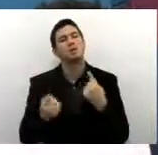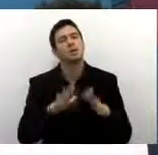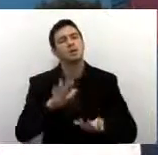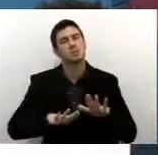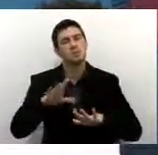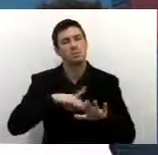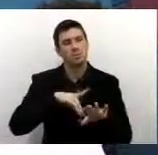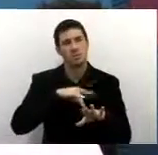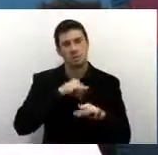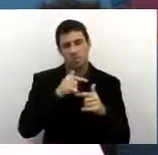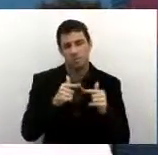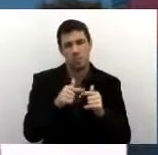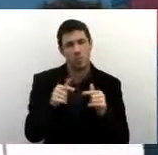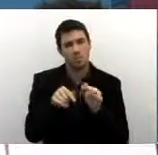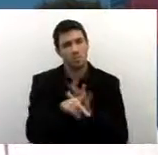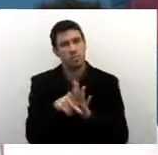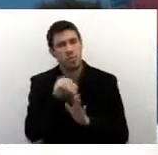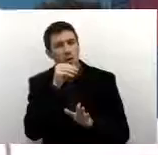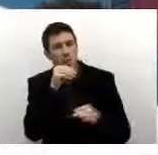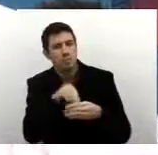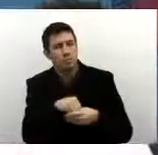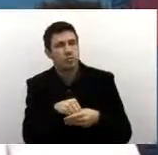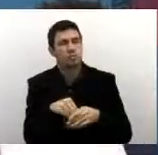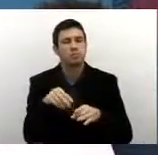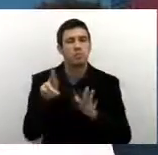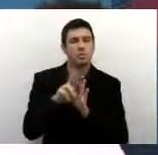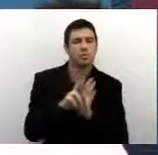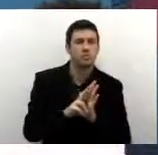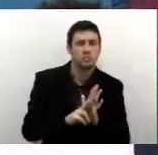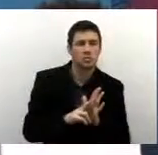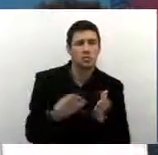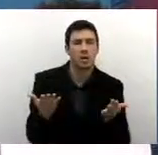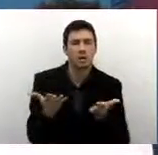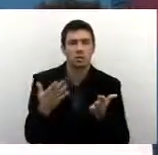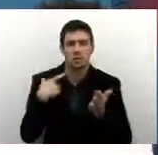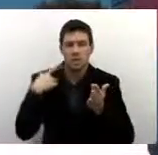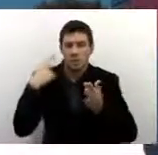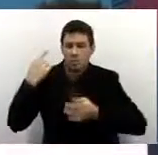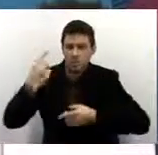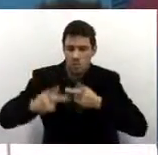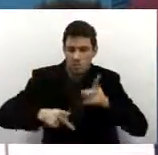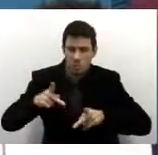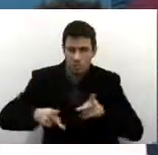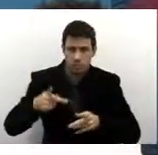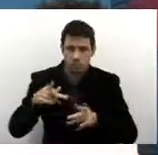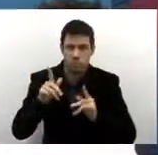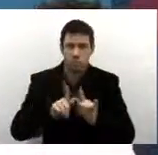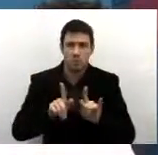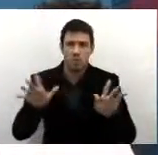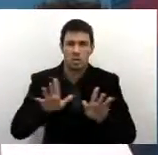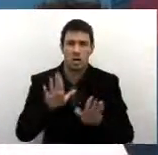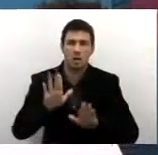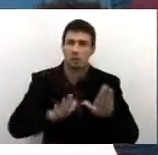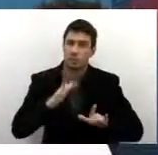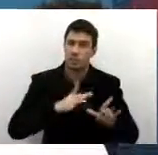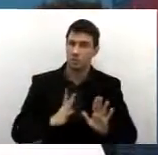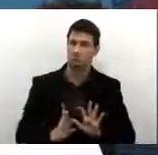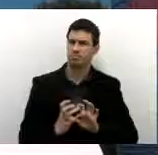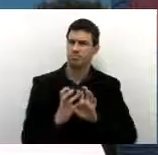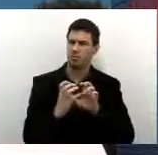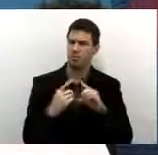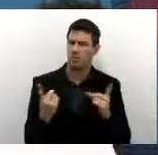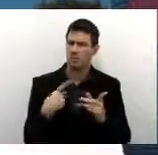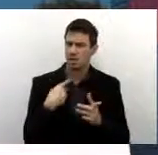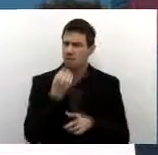interno atuante, querer fazer valer o regimento interno, já que aqui a gente representa a população de Guarulhos, às vezes a gente entra em alguns atritos, mas é para o